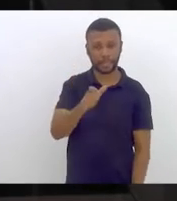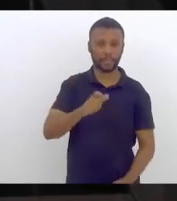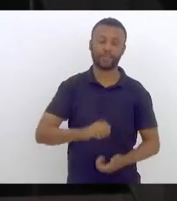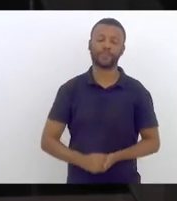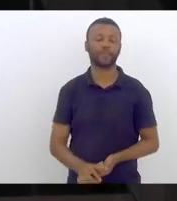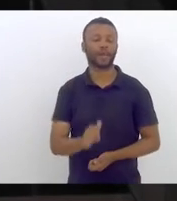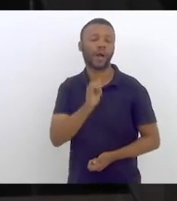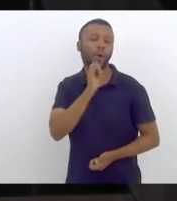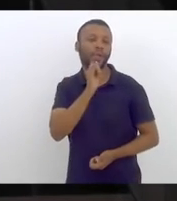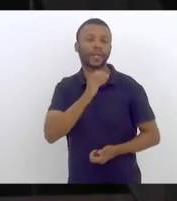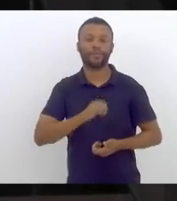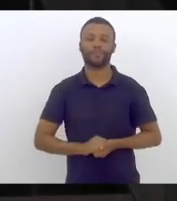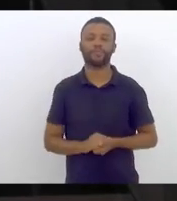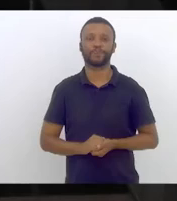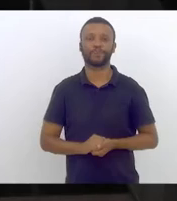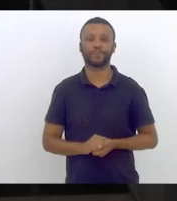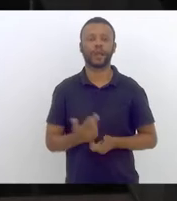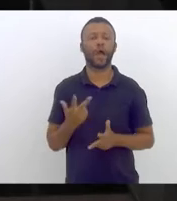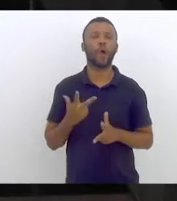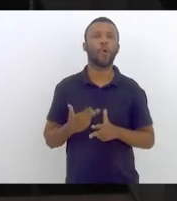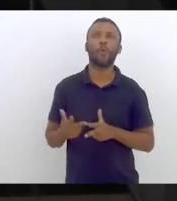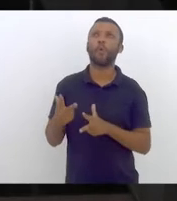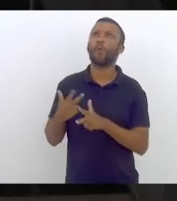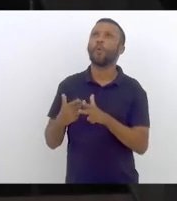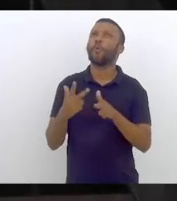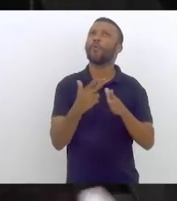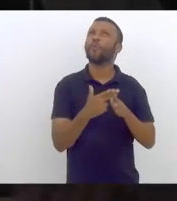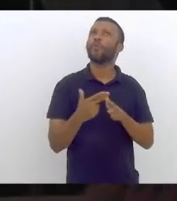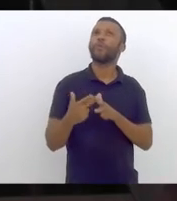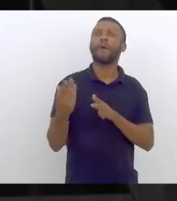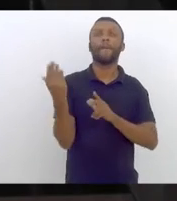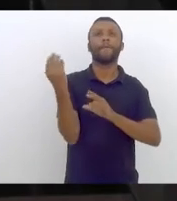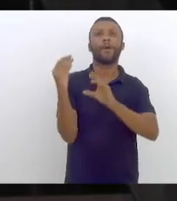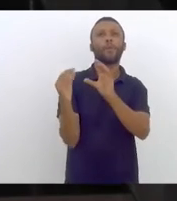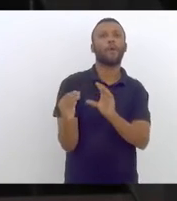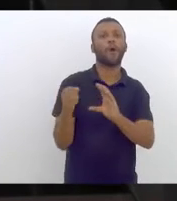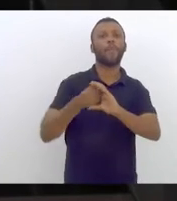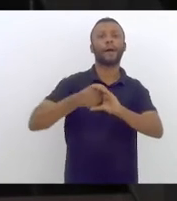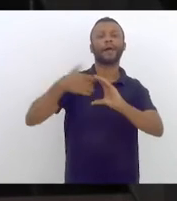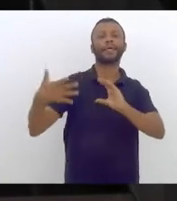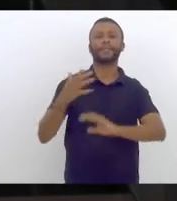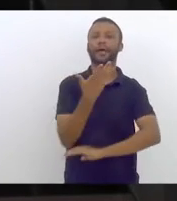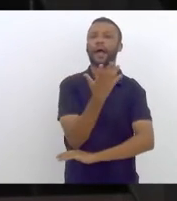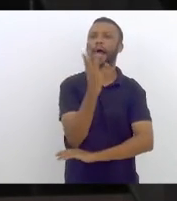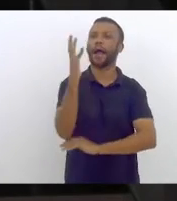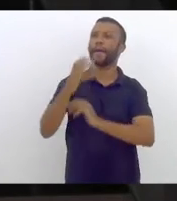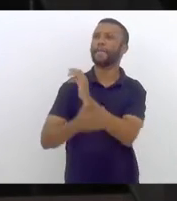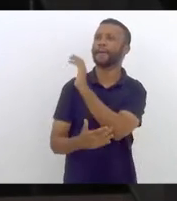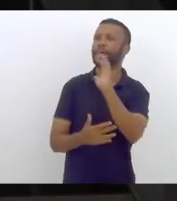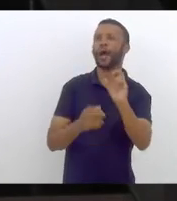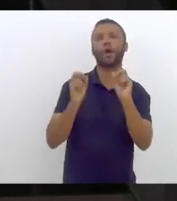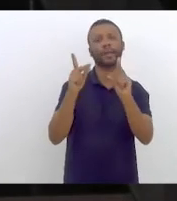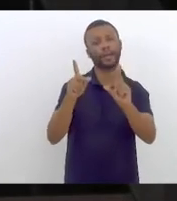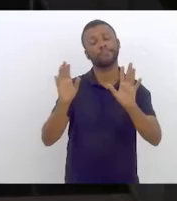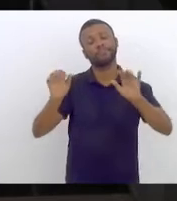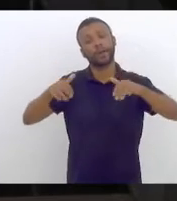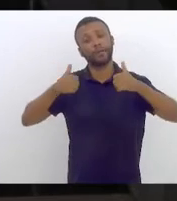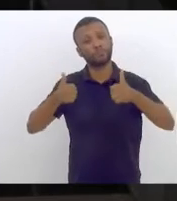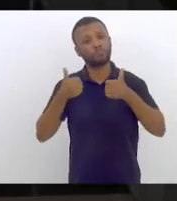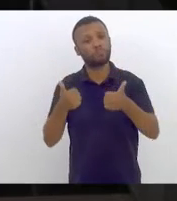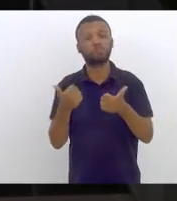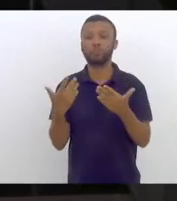Colocou uma roupagem ambiental importante, é um avanço, que foi aqui